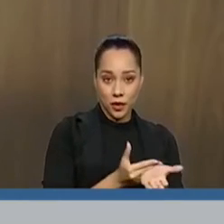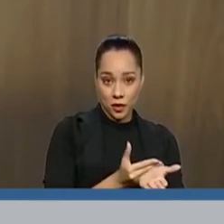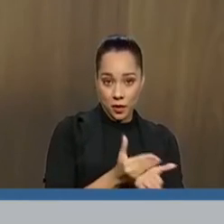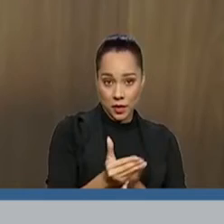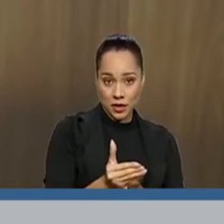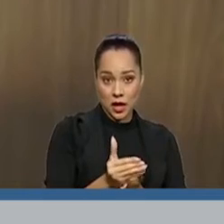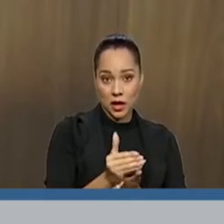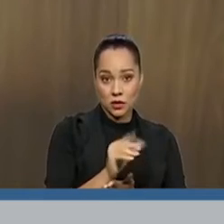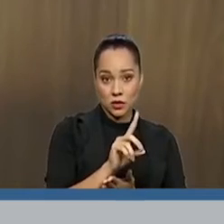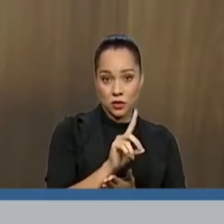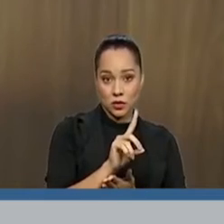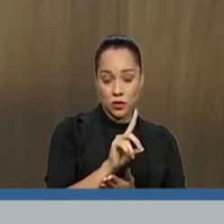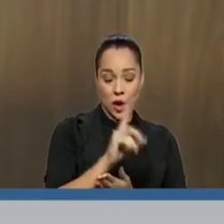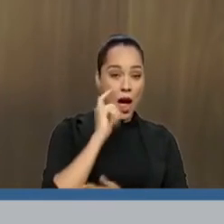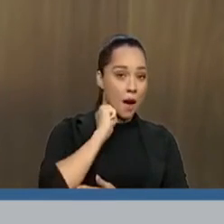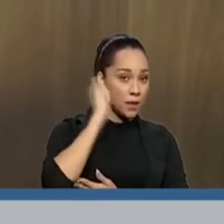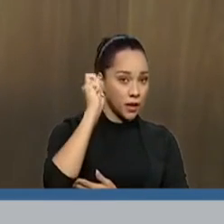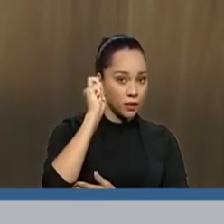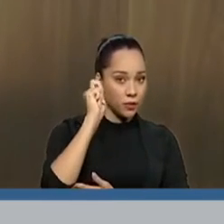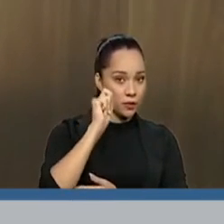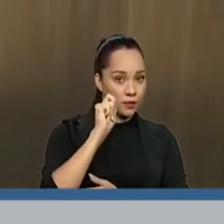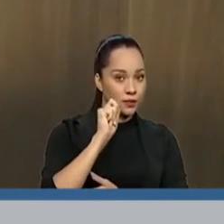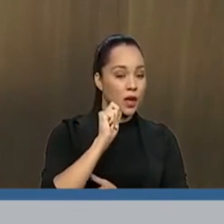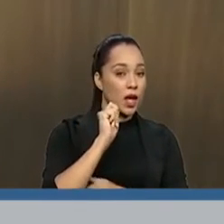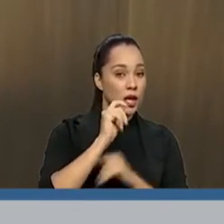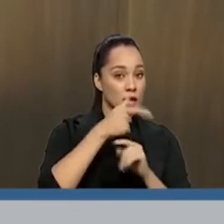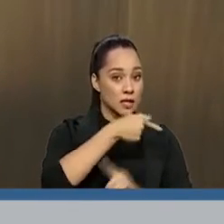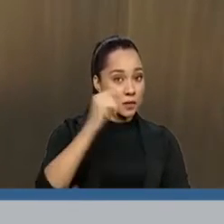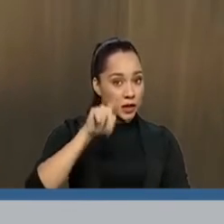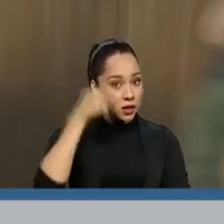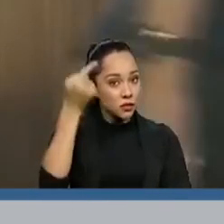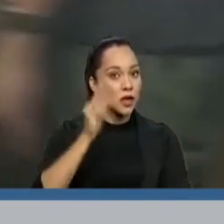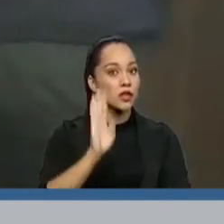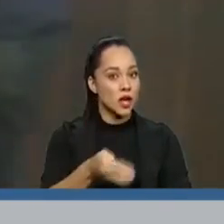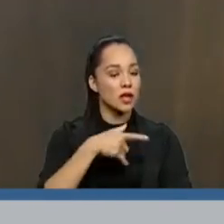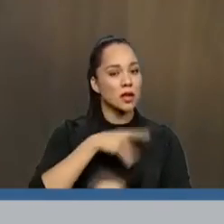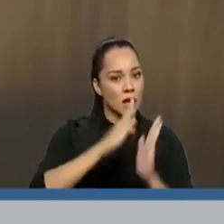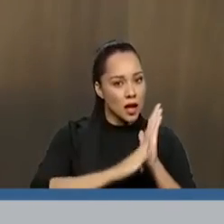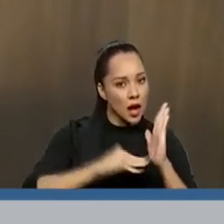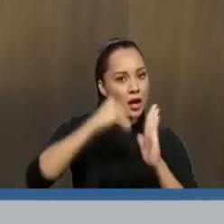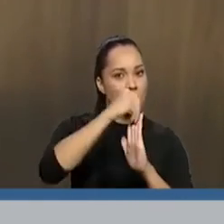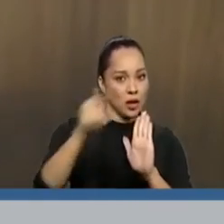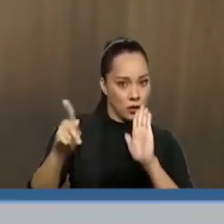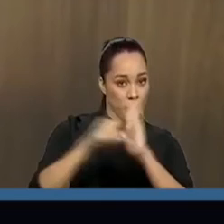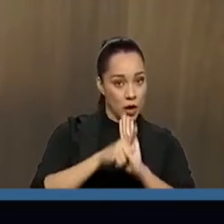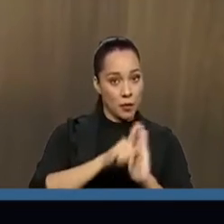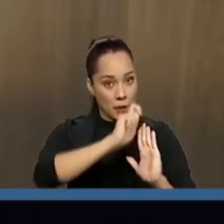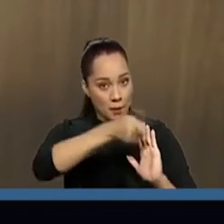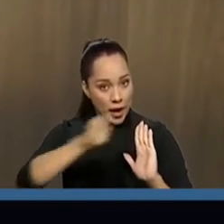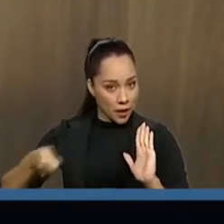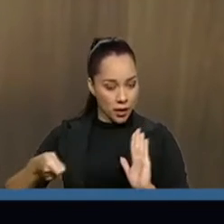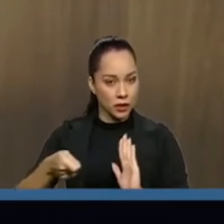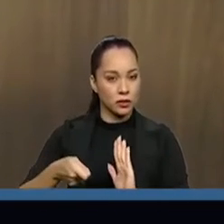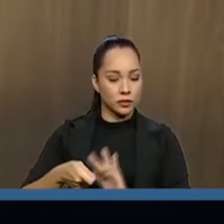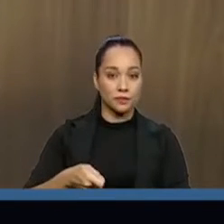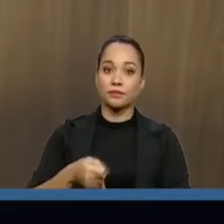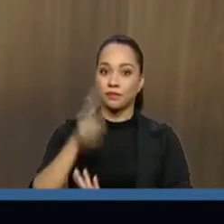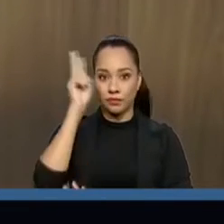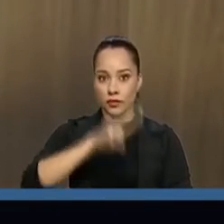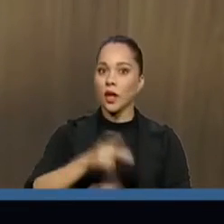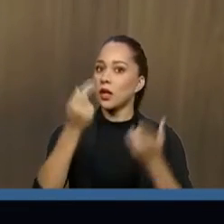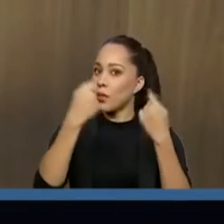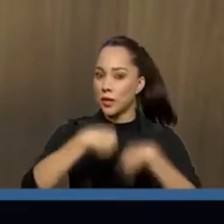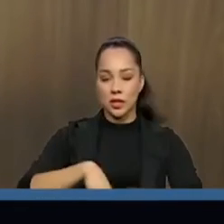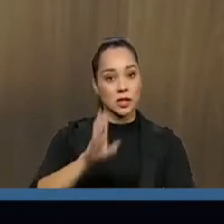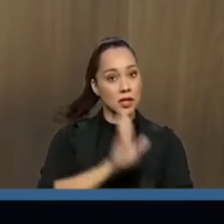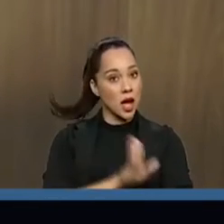iniciará no início de abril. E na próxima semana teremos um calendário específico. Gostaria de lembrar que não é necessário